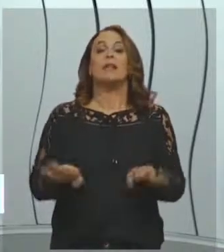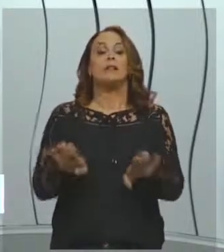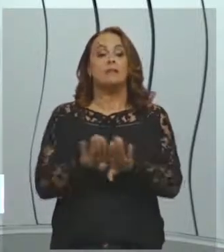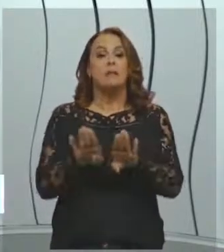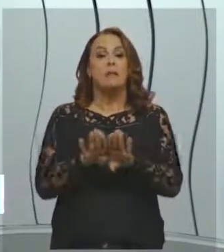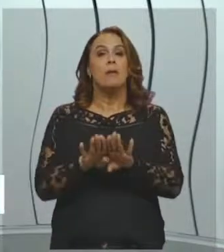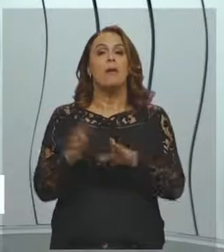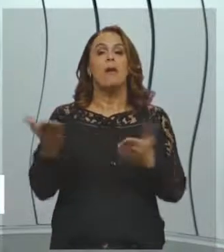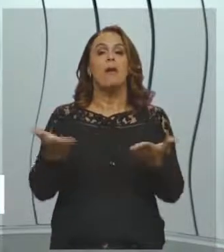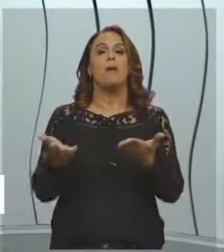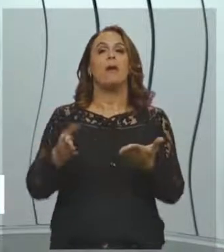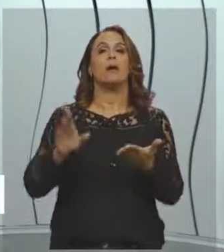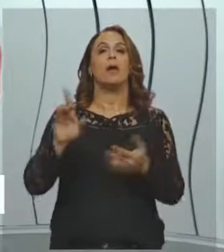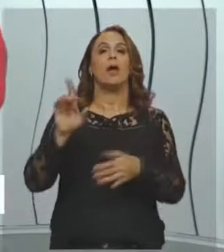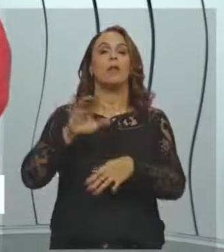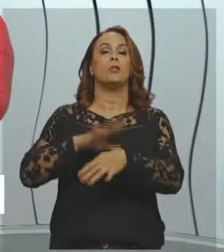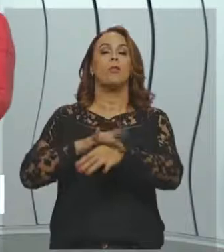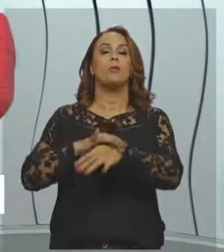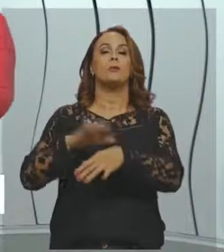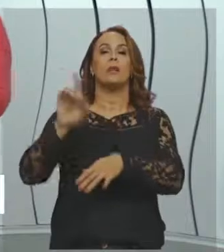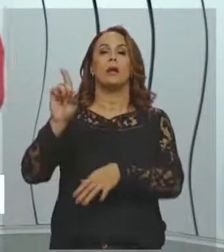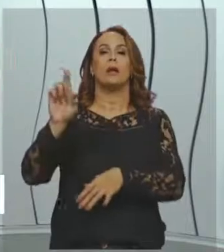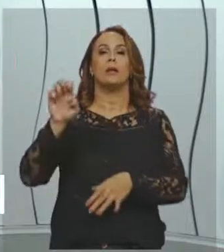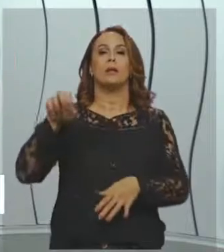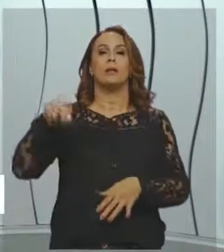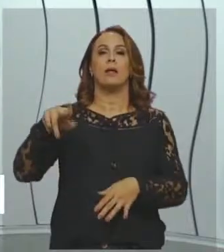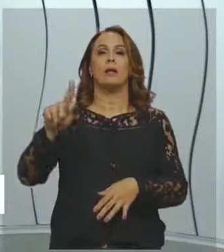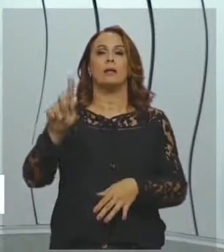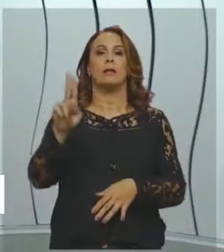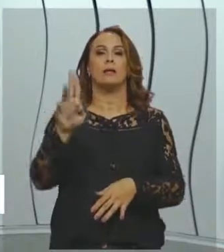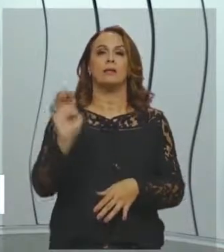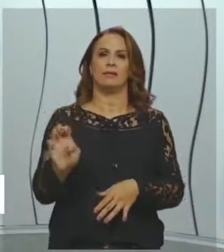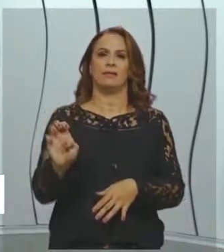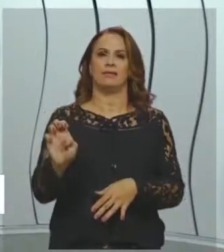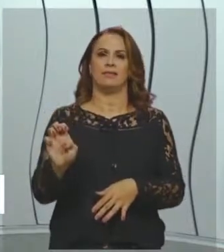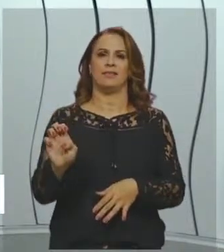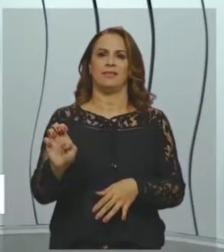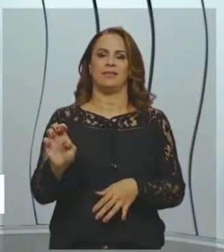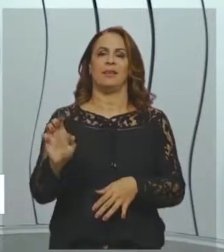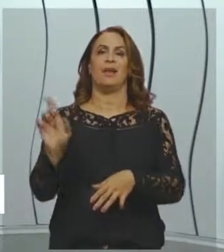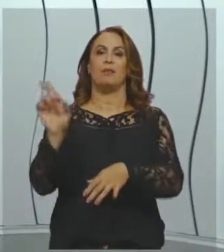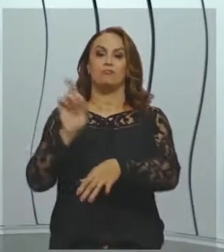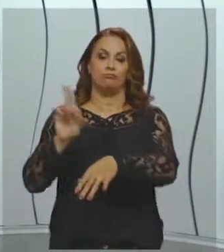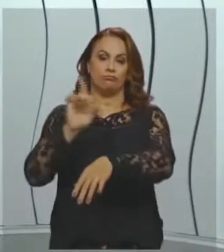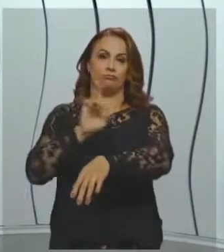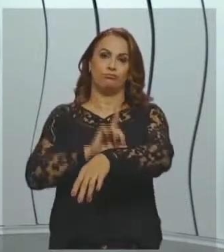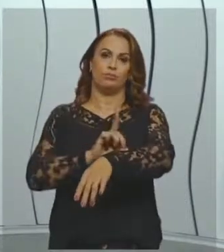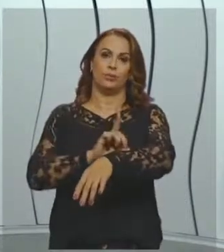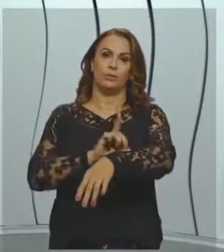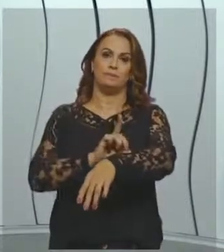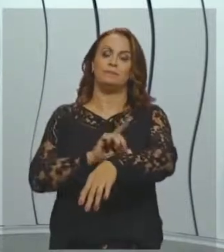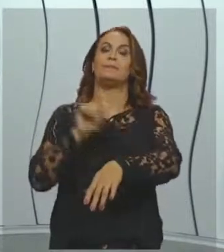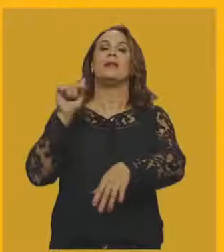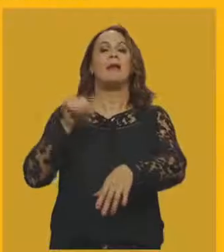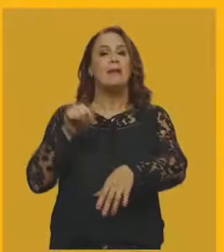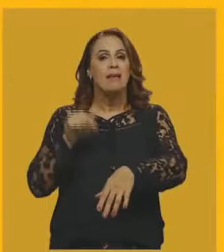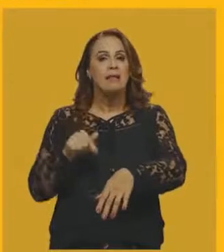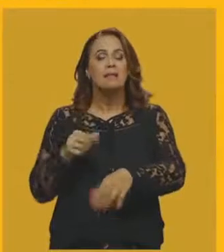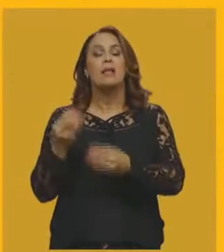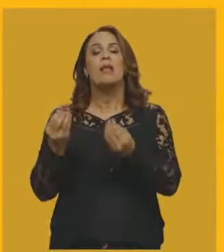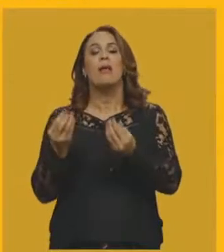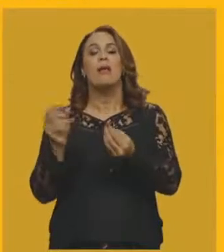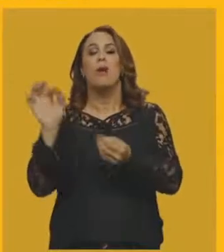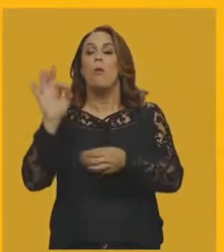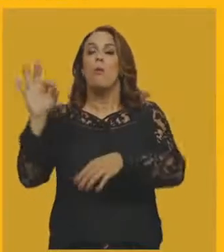do mosquito. O mosquito Aedes, ele se contamina e contamina